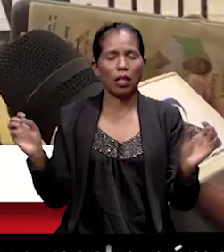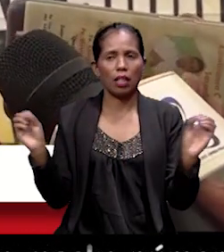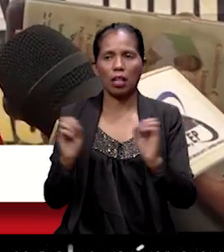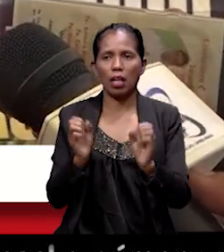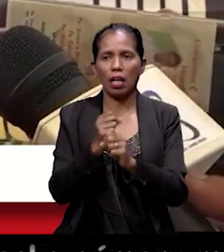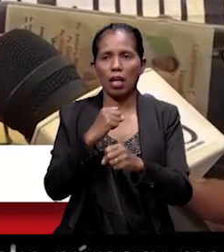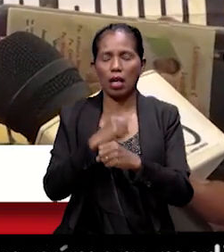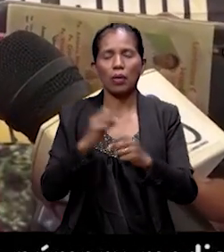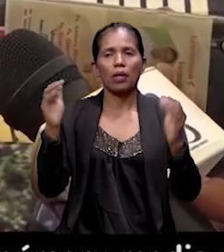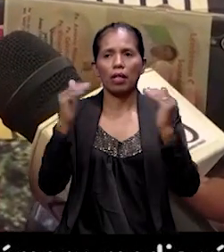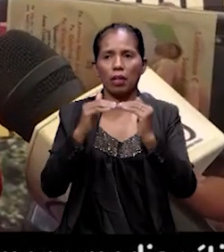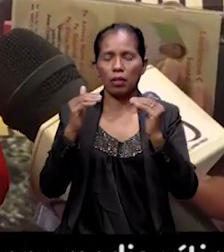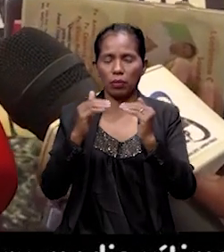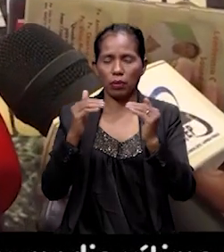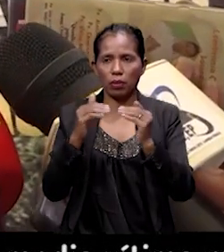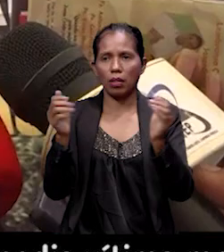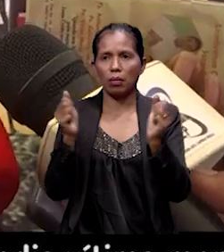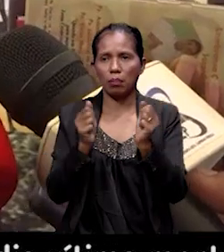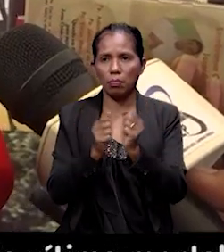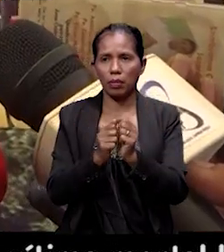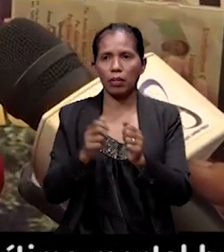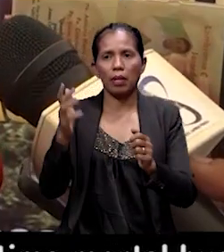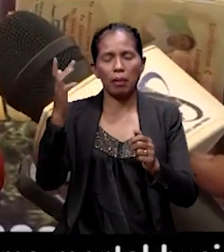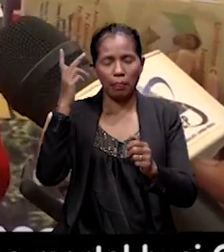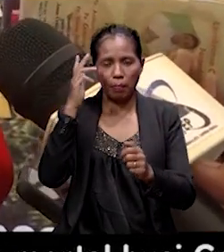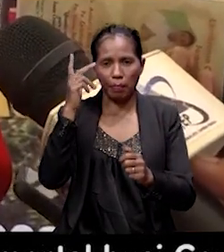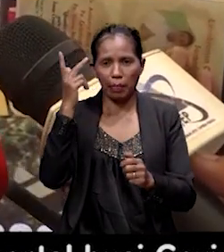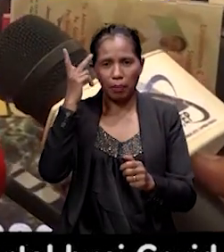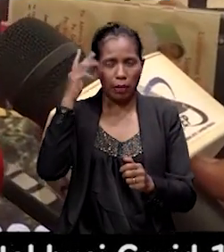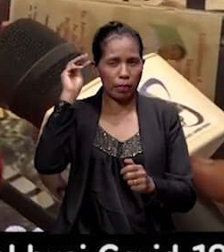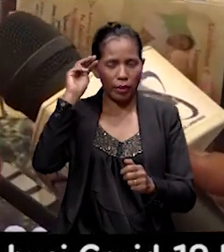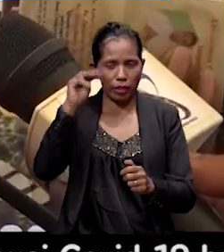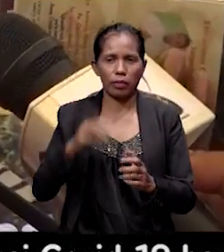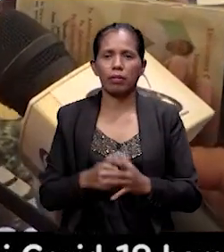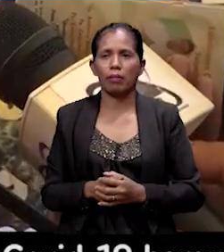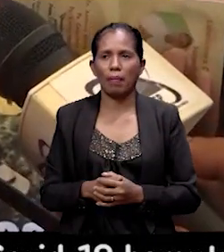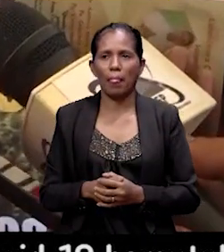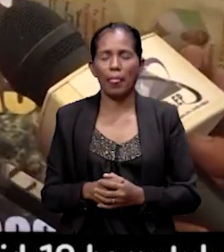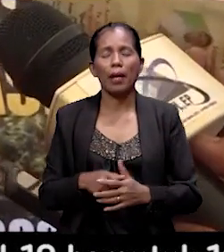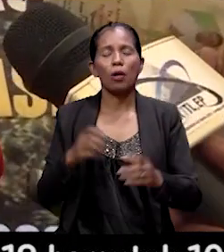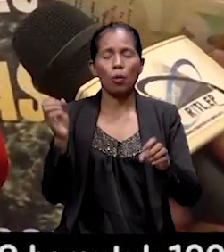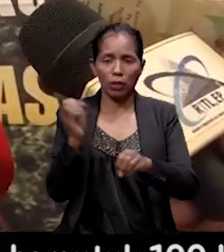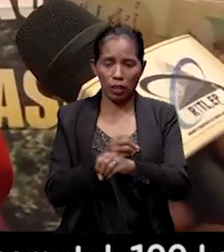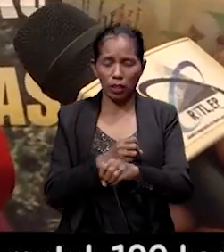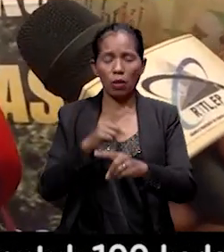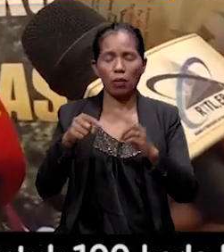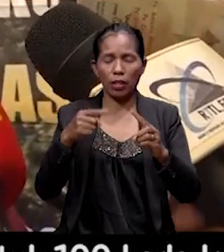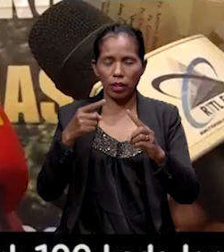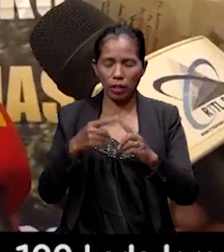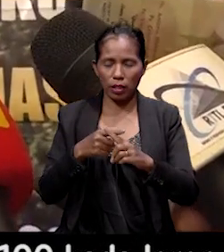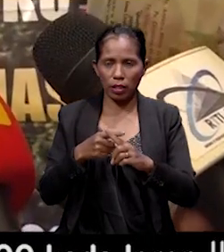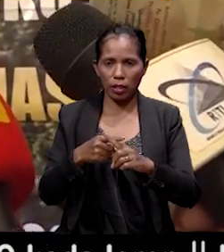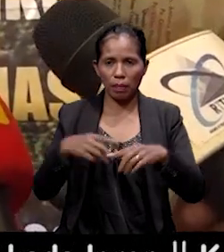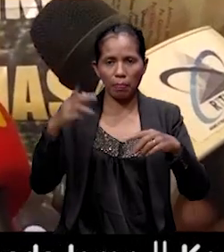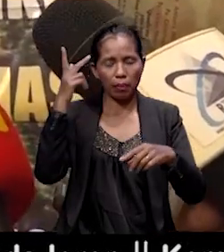Halo dialogo direta ho sua excelência primeiro-ministro ho oportunidade da ne wenhira sua excelência pronto a